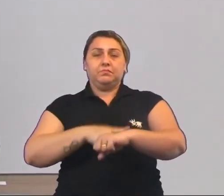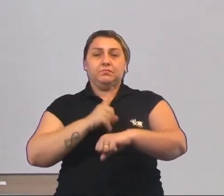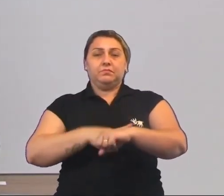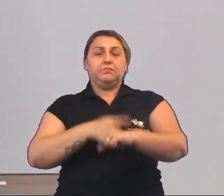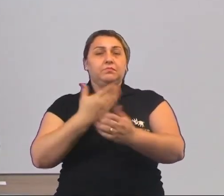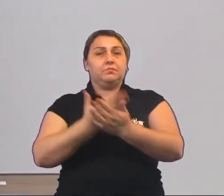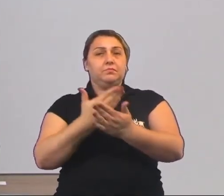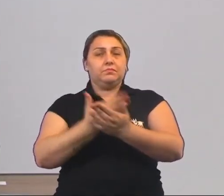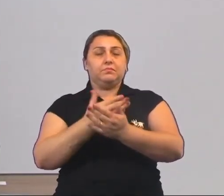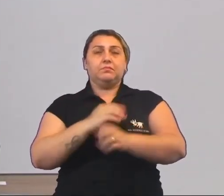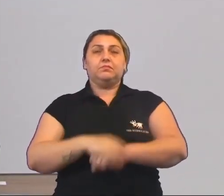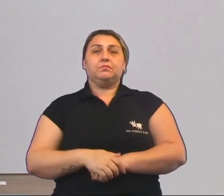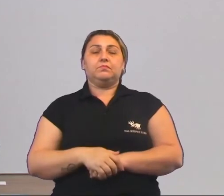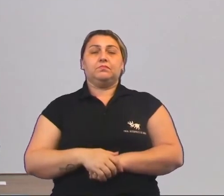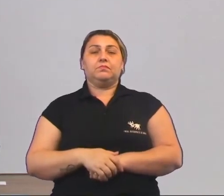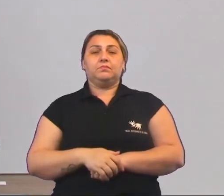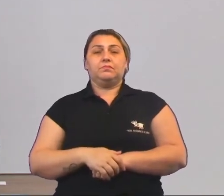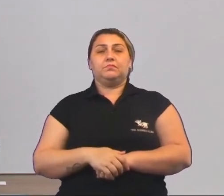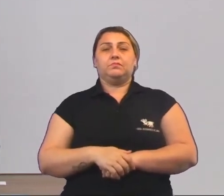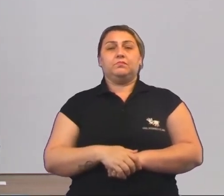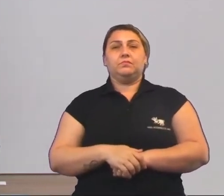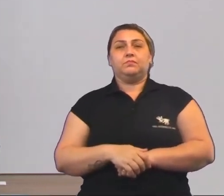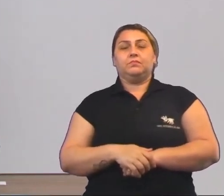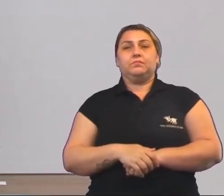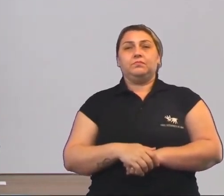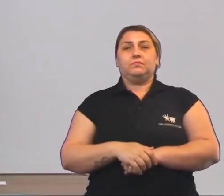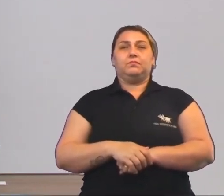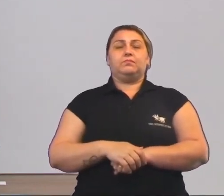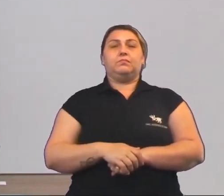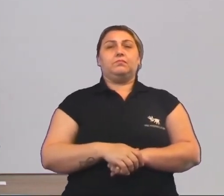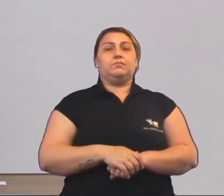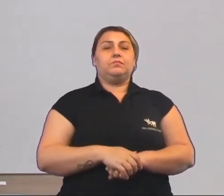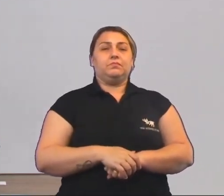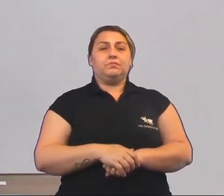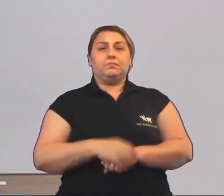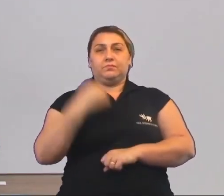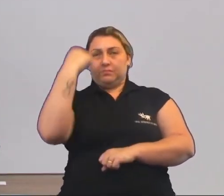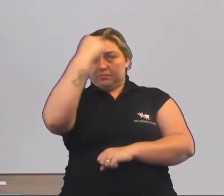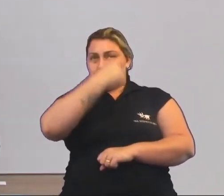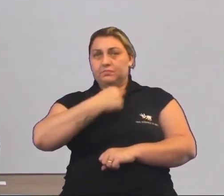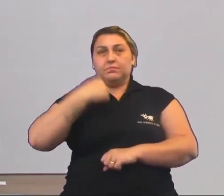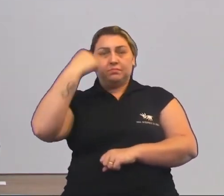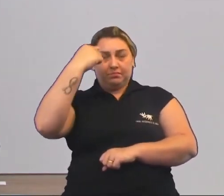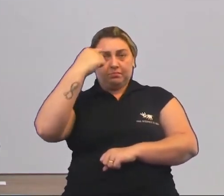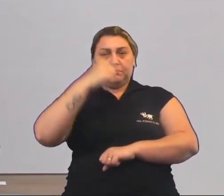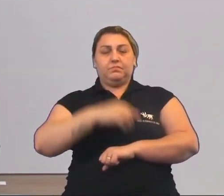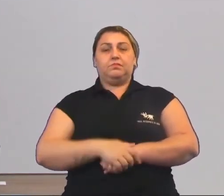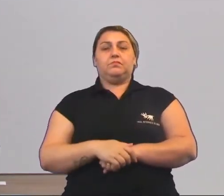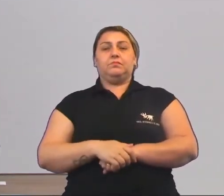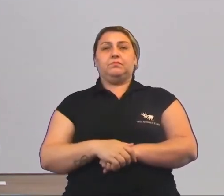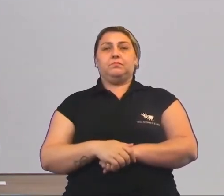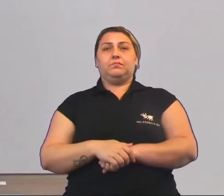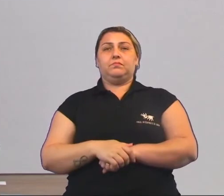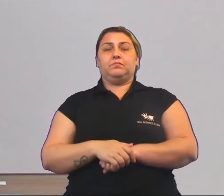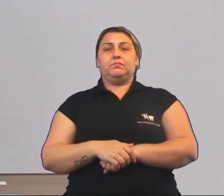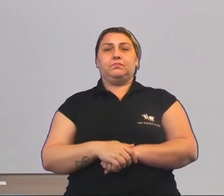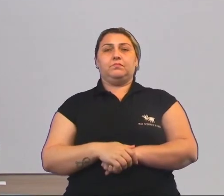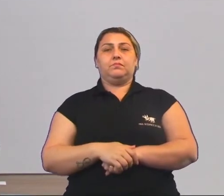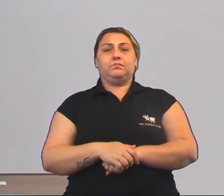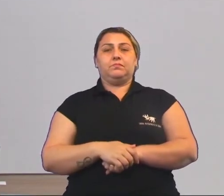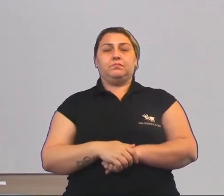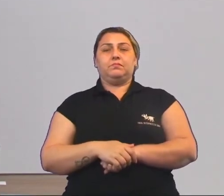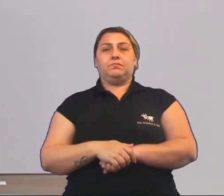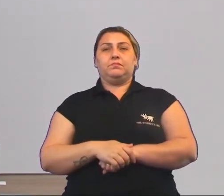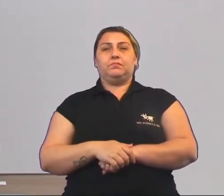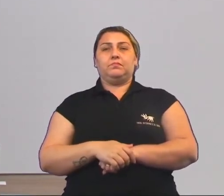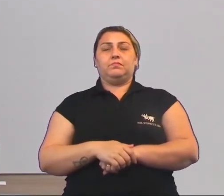dura essa aula? 18, 19, 1 hora, não é mesmo? Ó, 18 até chegar em 19 vai